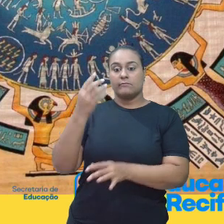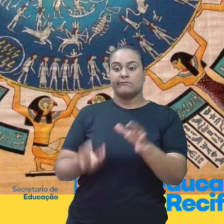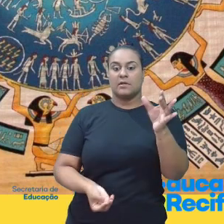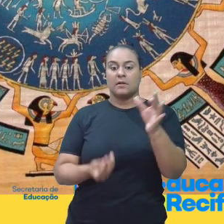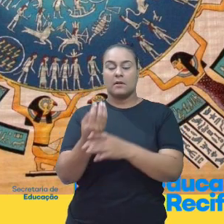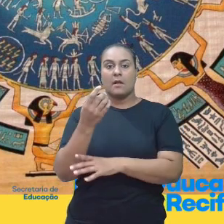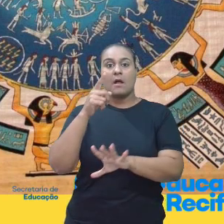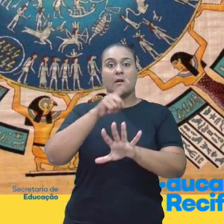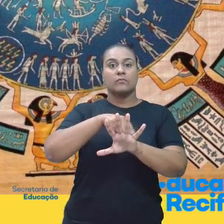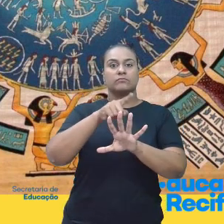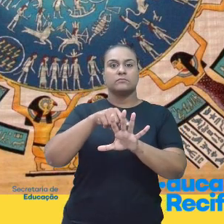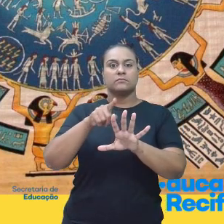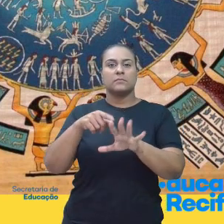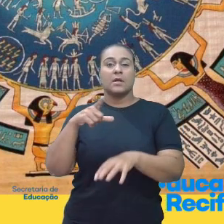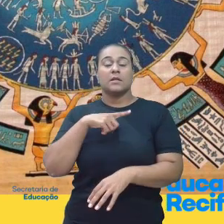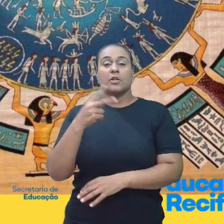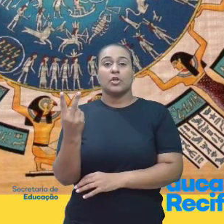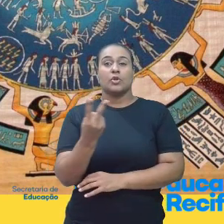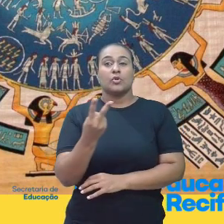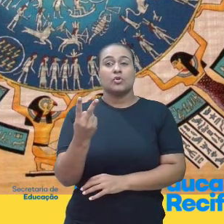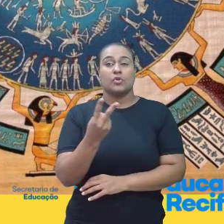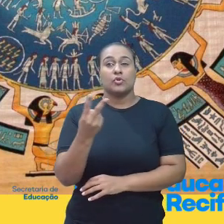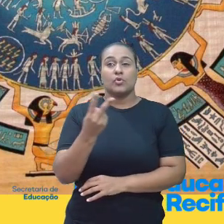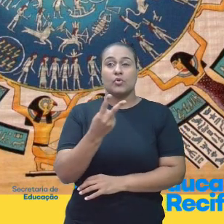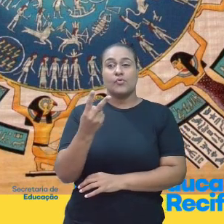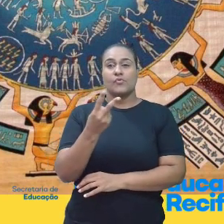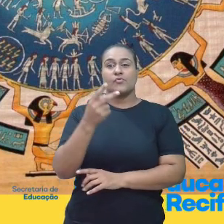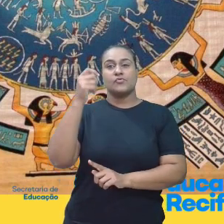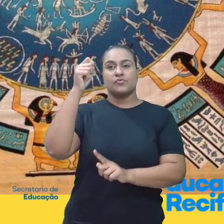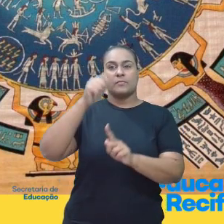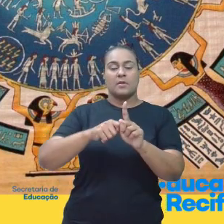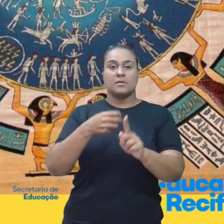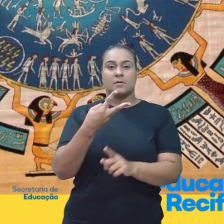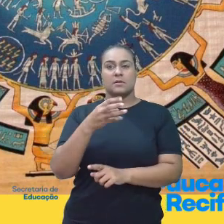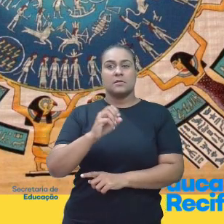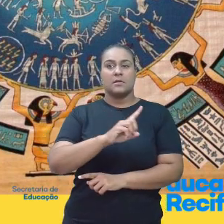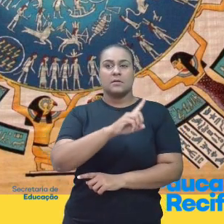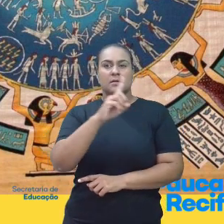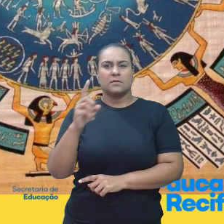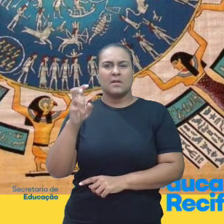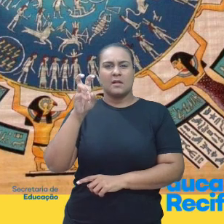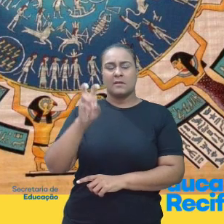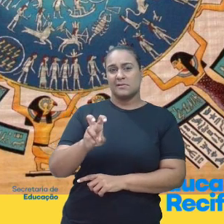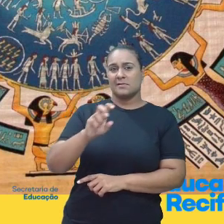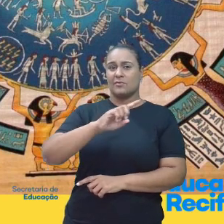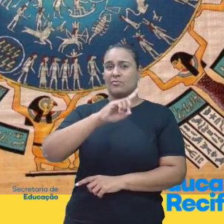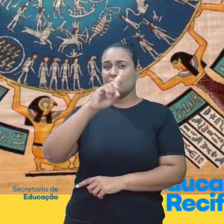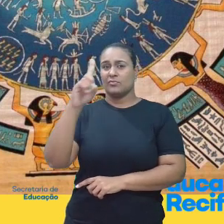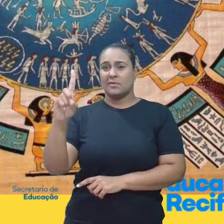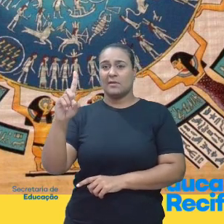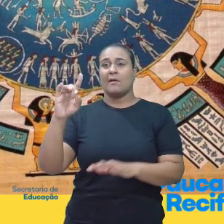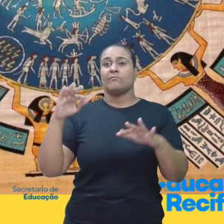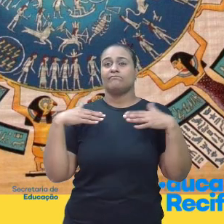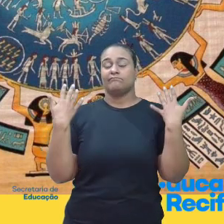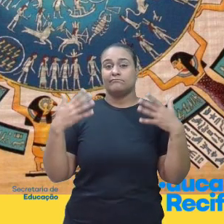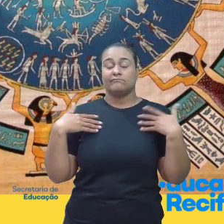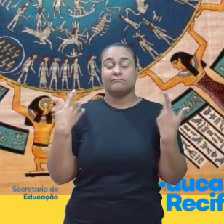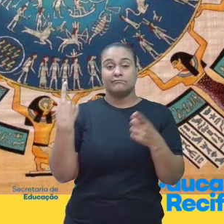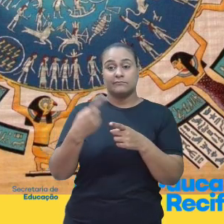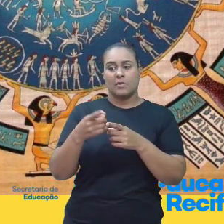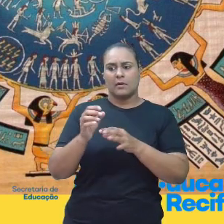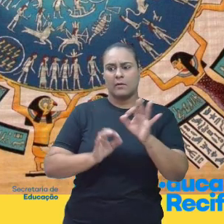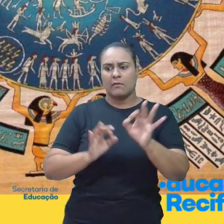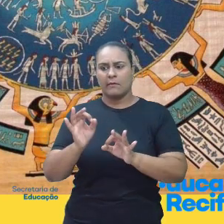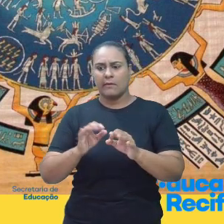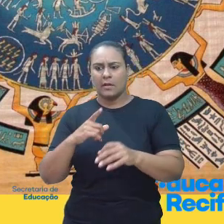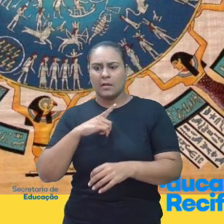calendário que consistia em 12 meses e 30 dias e 5 dias de celebração. 5 dias eles ajustavam porque eles sabiam que existia um